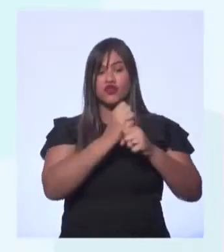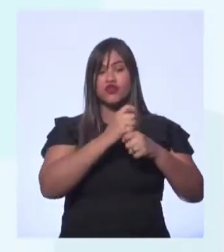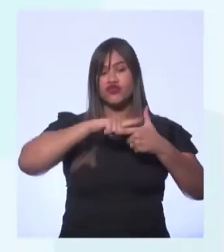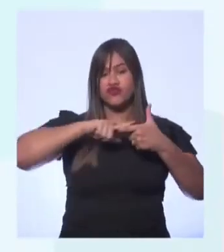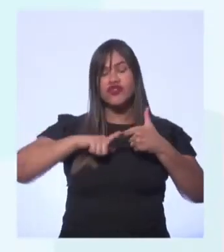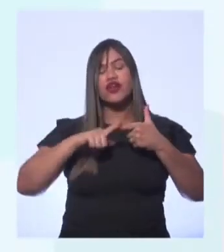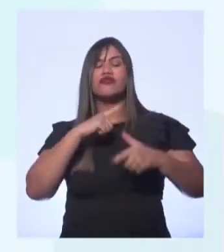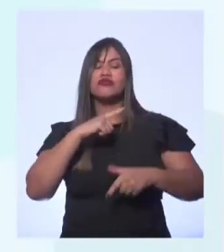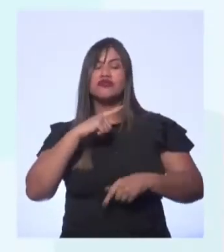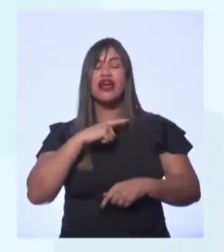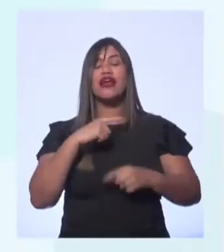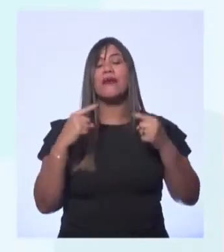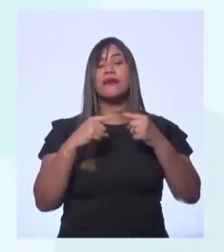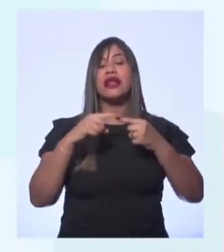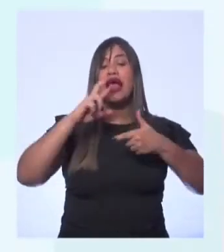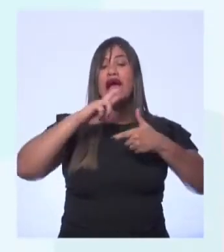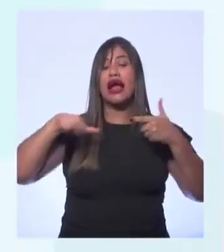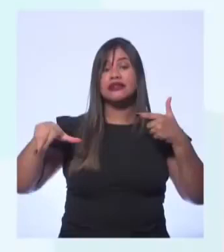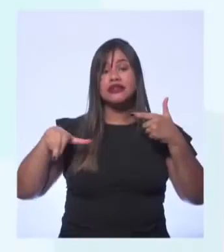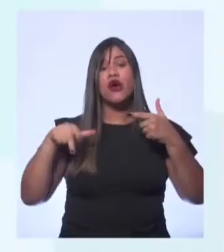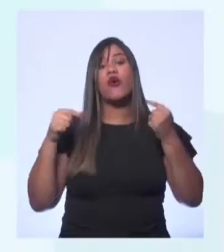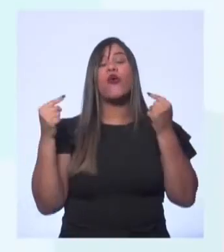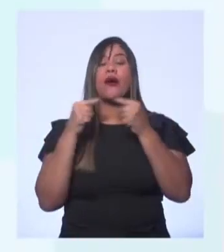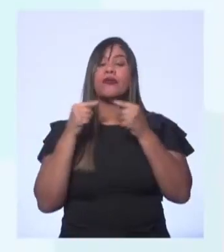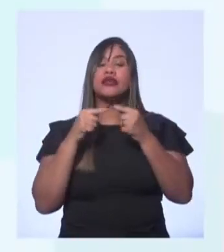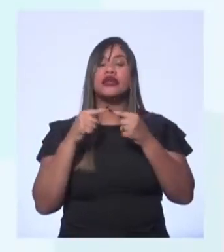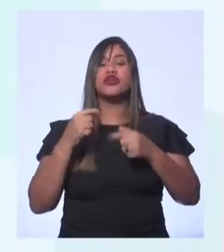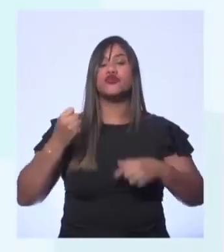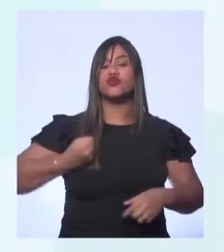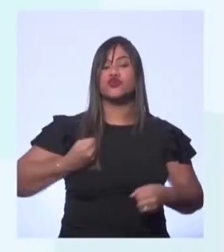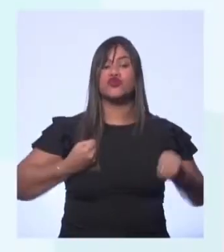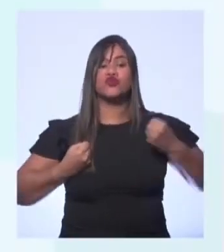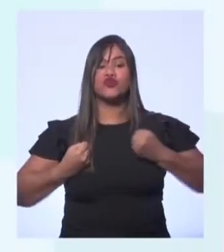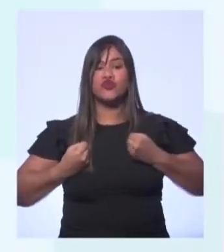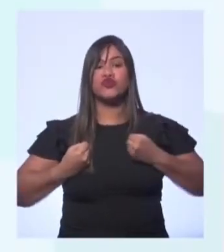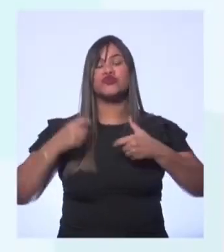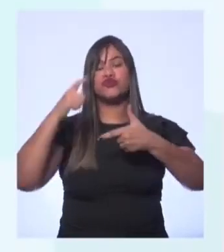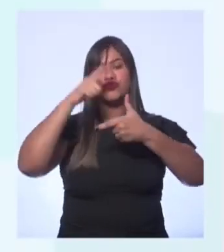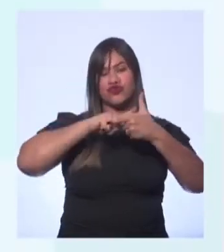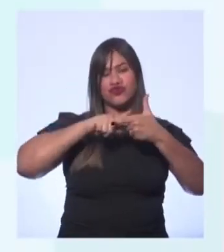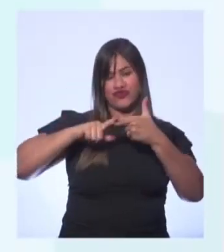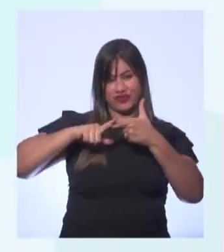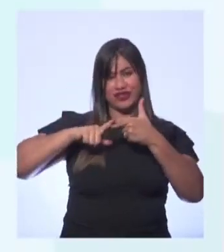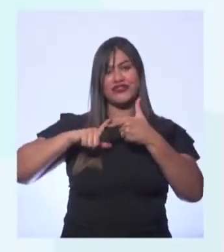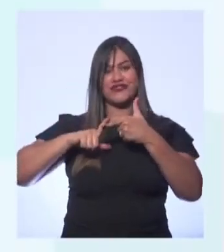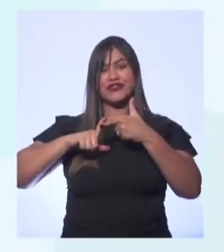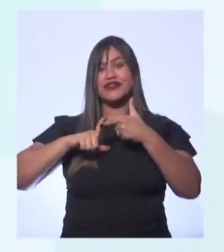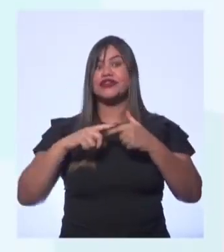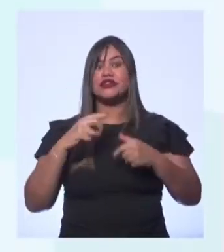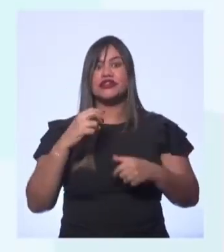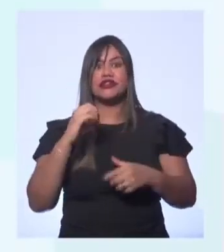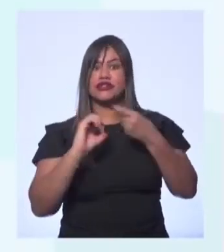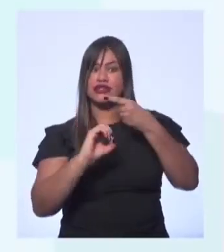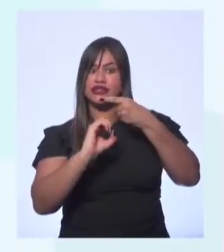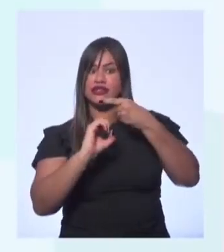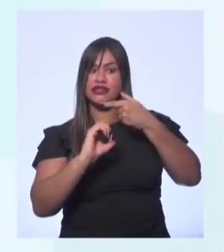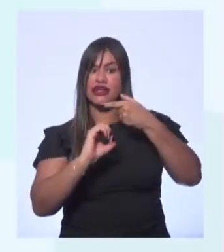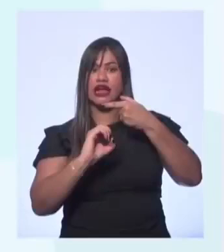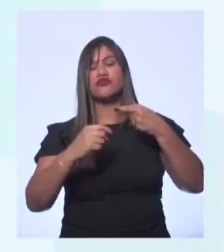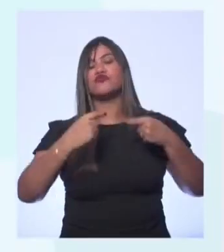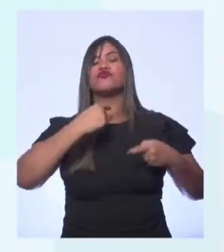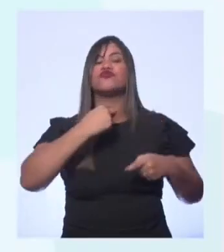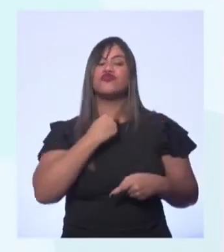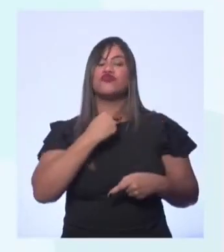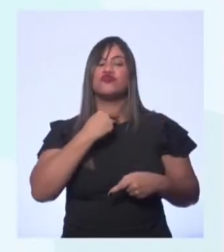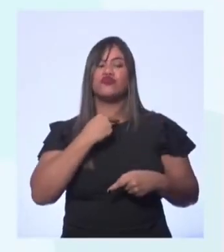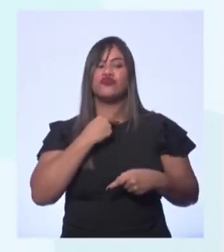que a gente estiver falando em razão, a gente tem duas grandezas e eu vou estar dividindo a de cima pela de baixo e não pode ser zero embaixo, tá bom? E a alternativa deu a